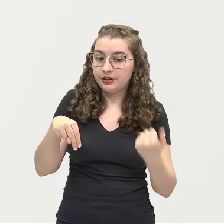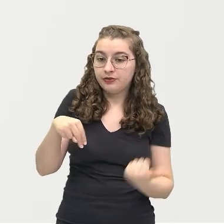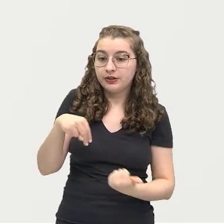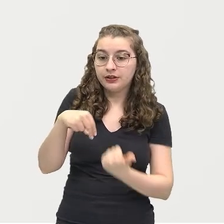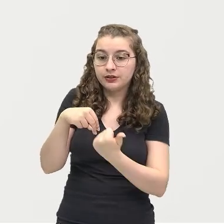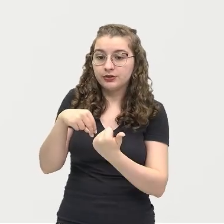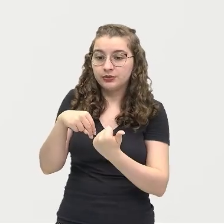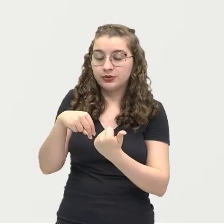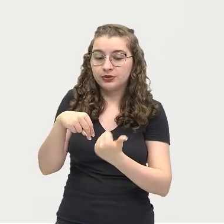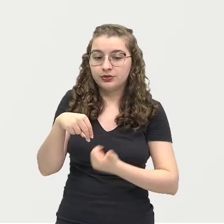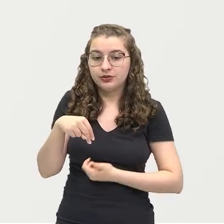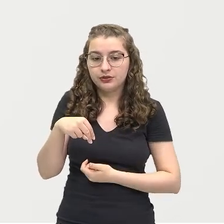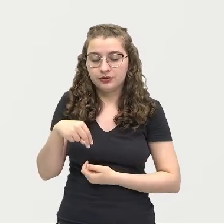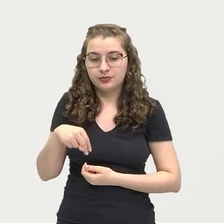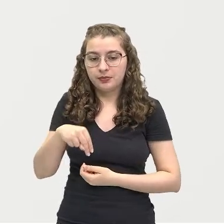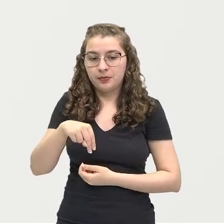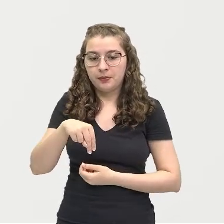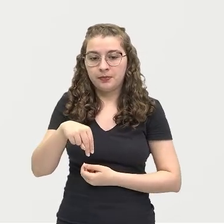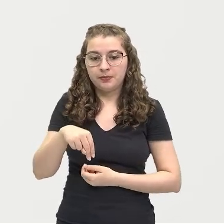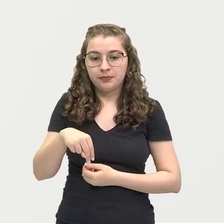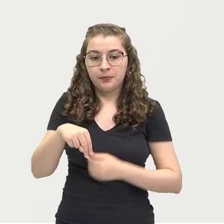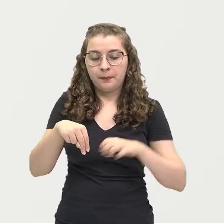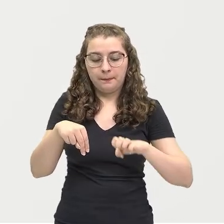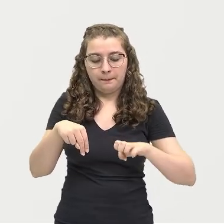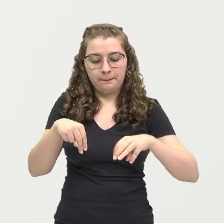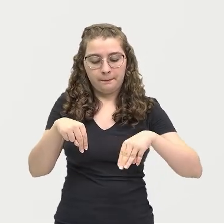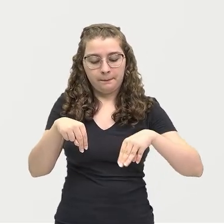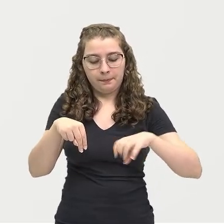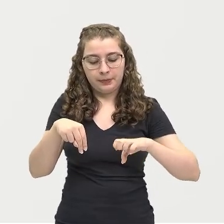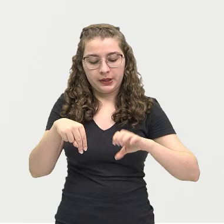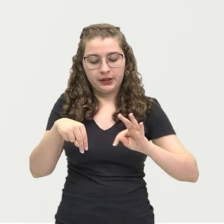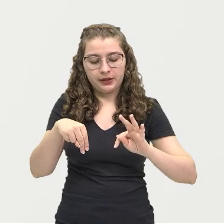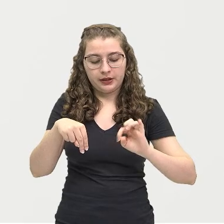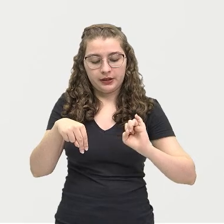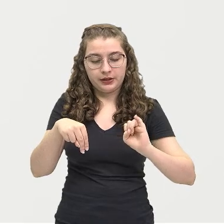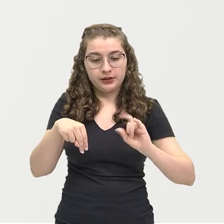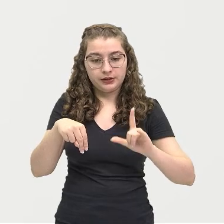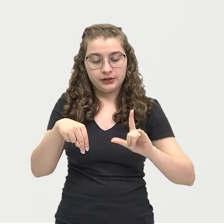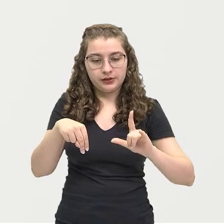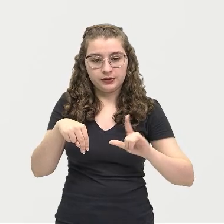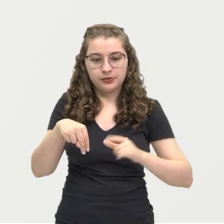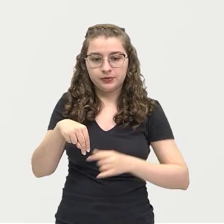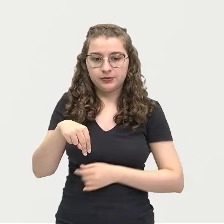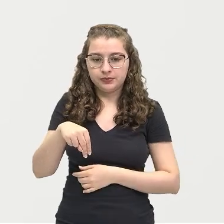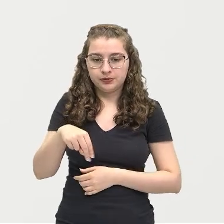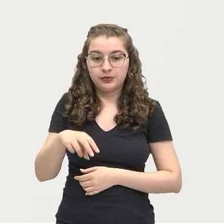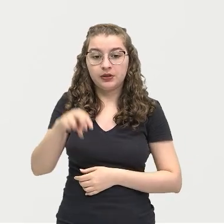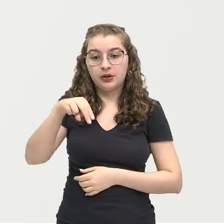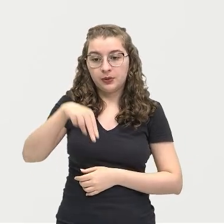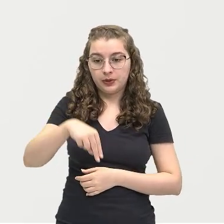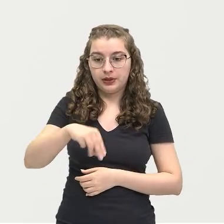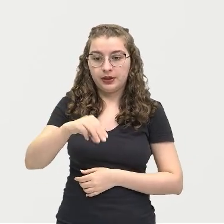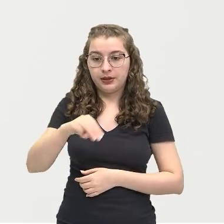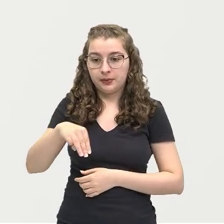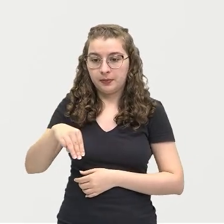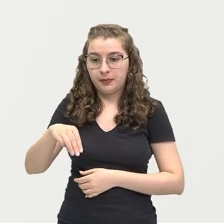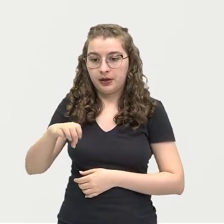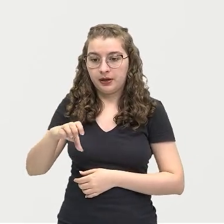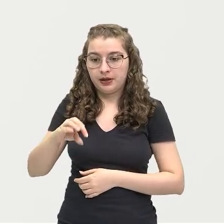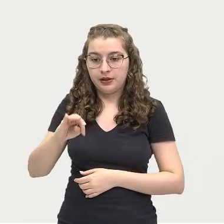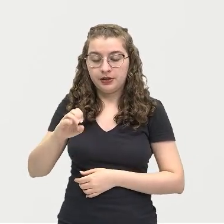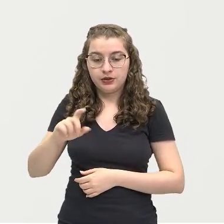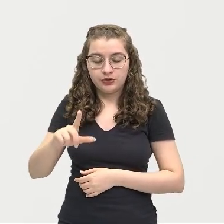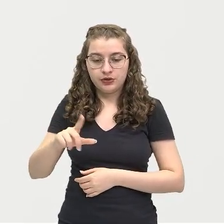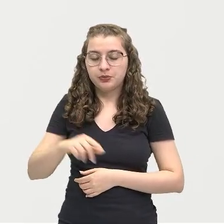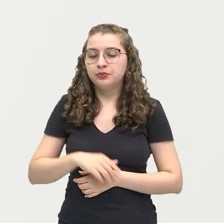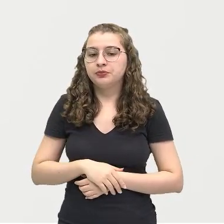Metil. Esse radical está onde? No nitrogênio, então vai ser N-metil. Qual é o nome